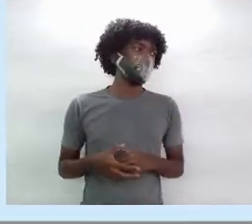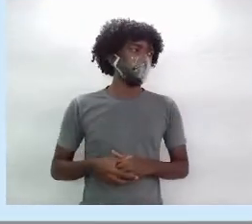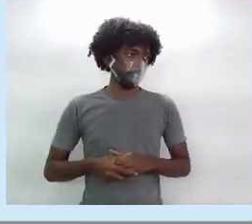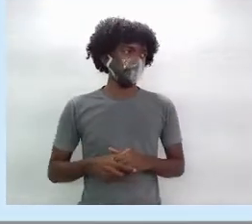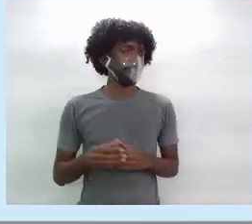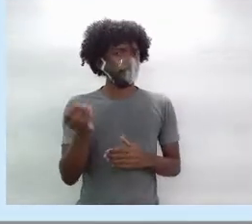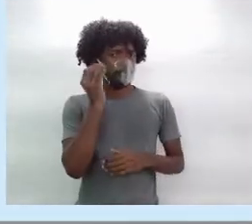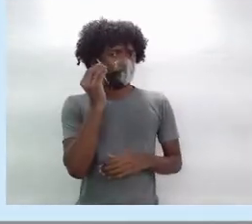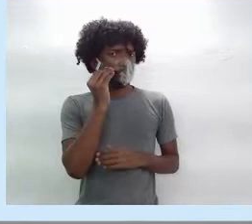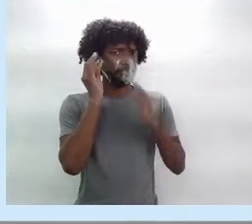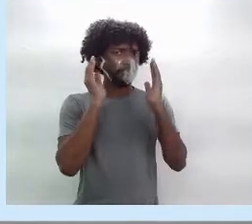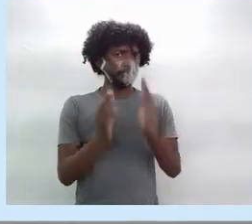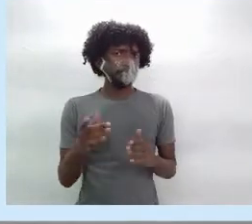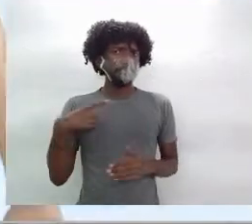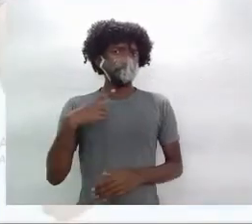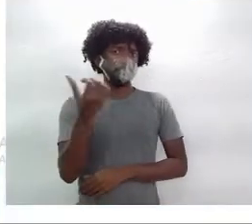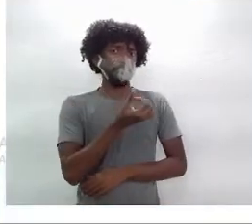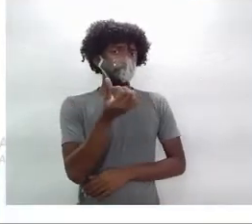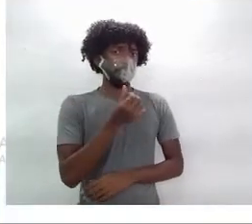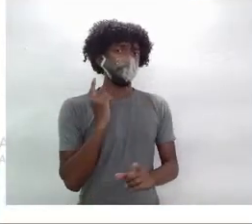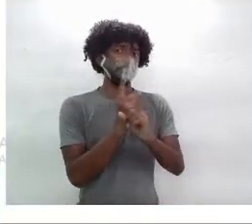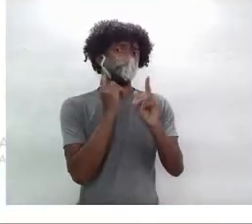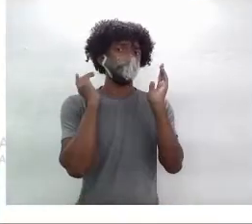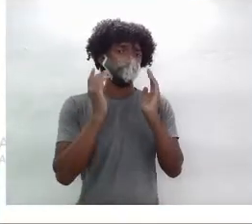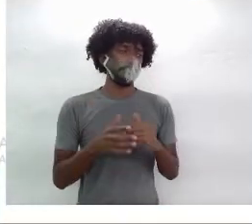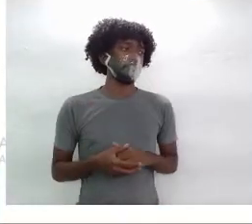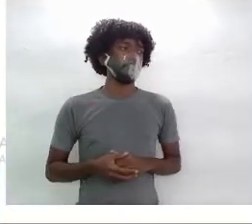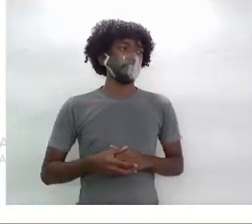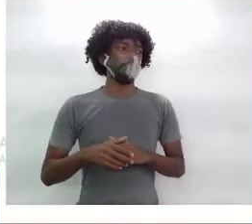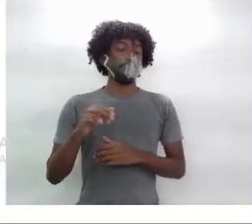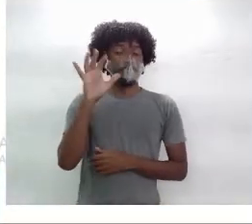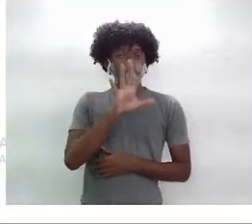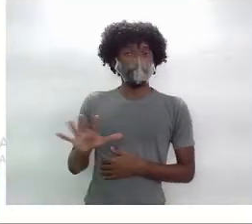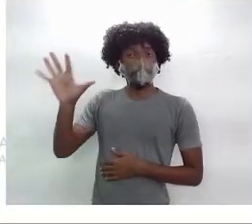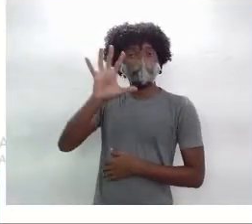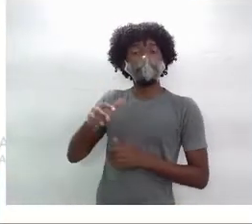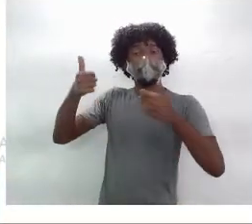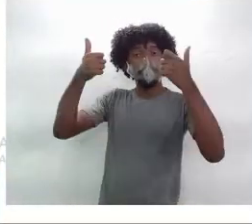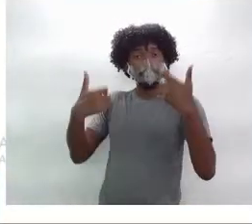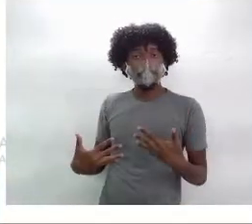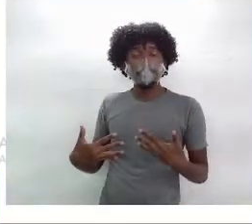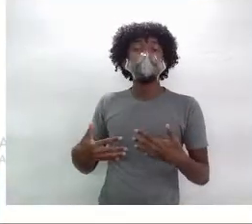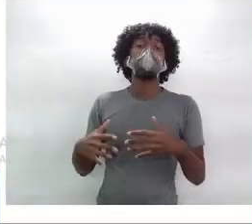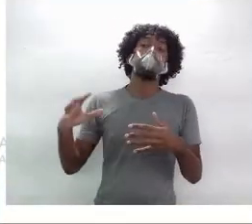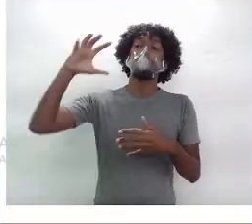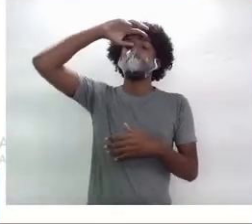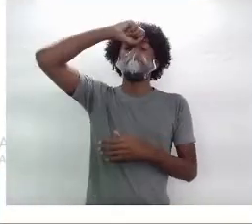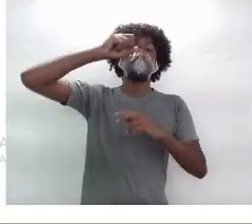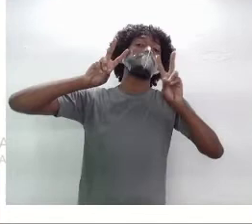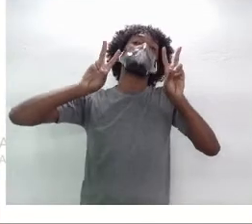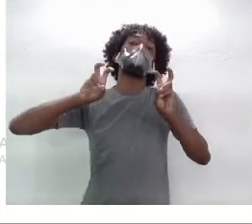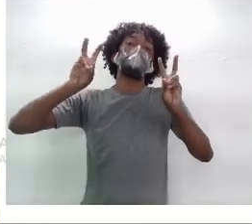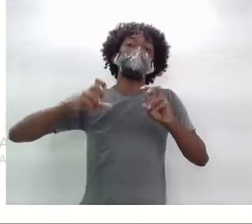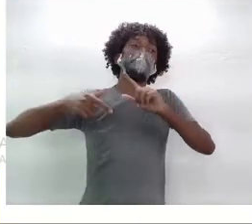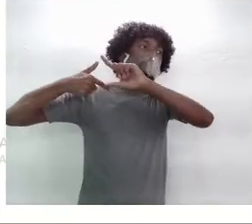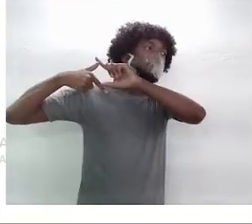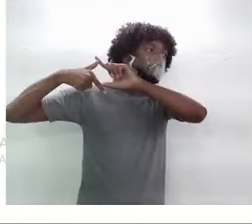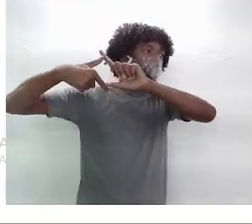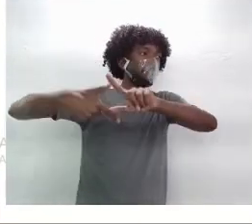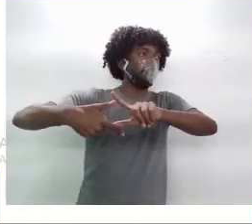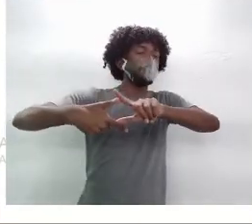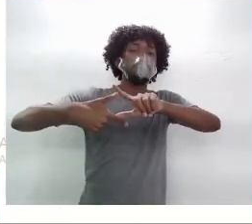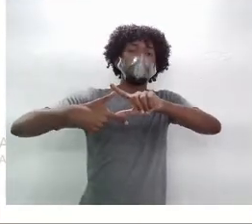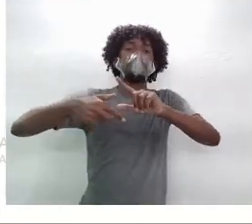ver? Aqui nós temos o sexto encontro. Na tela, nós aprendemos as tradições religiosas e a